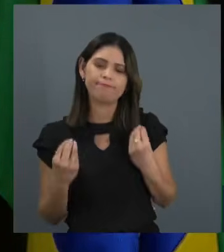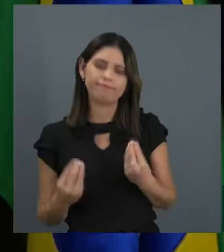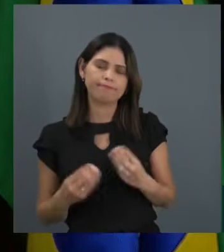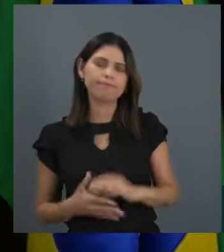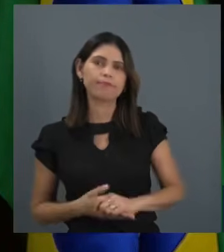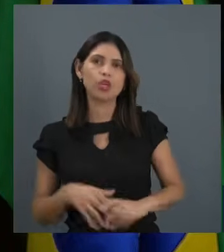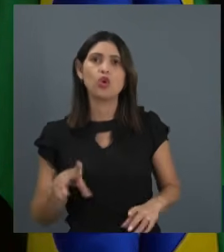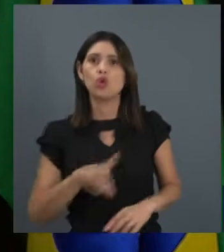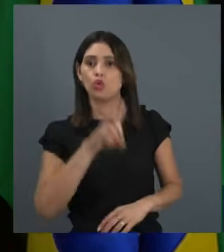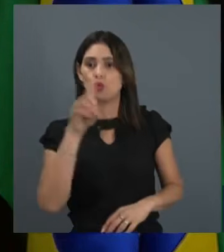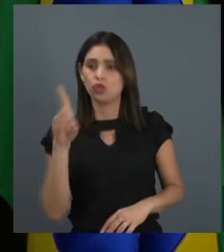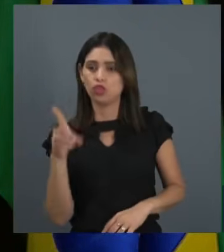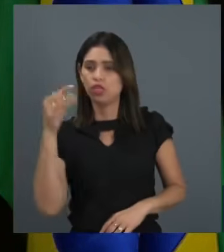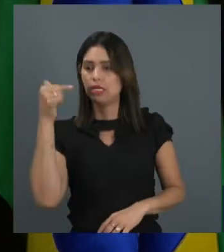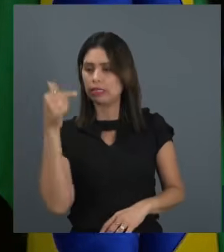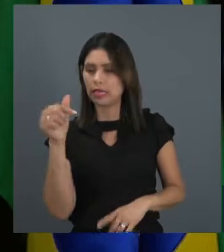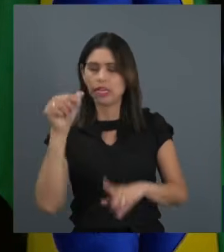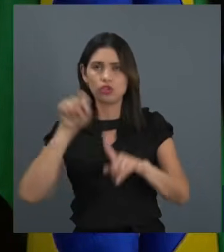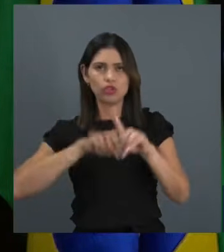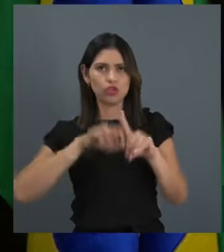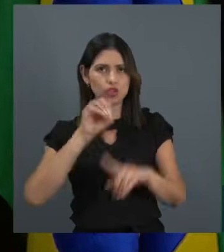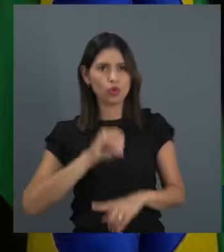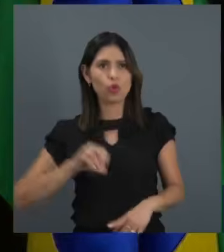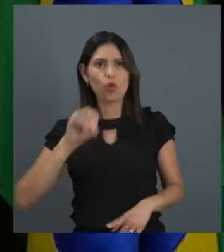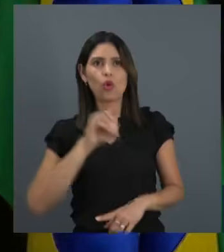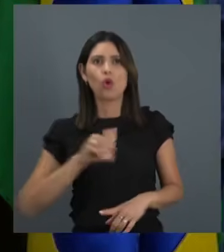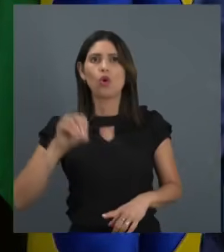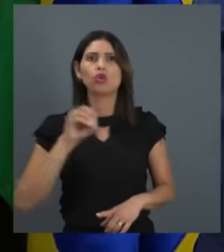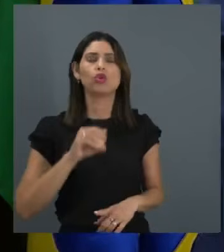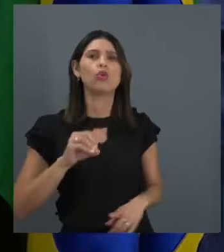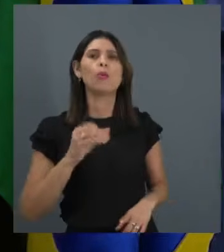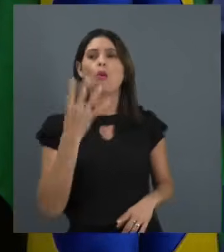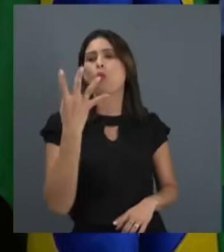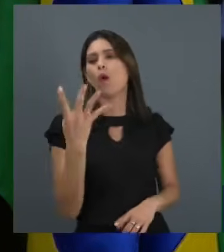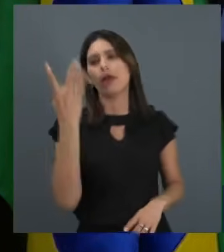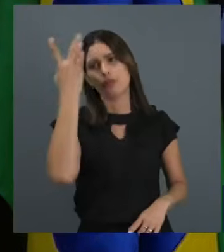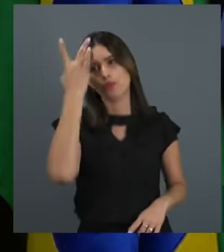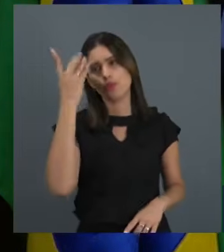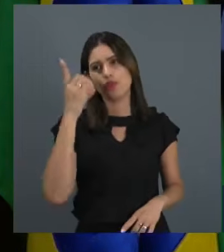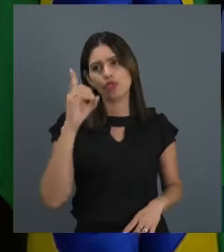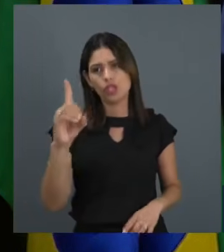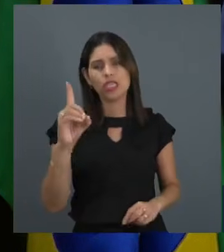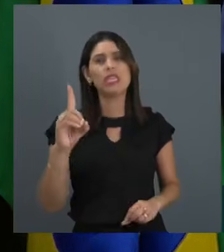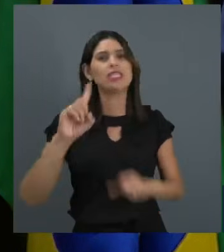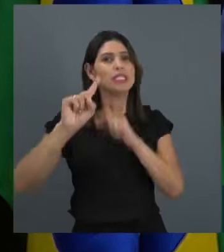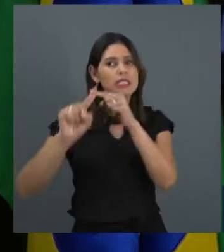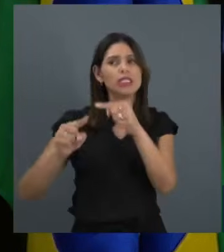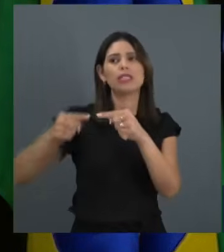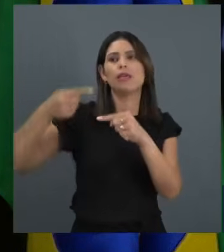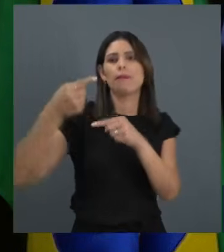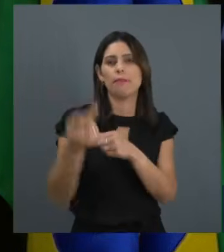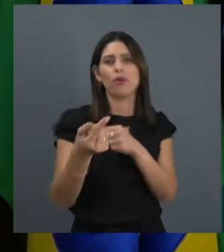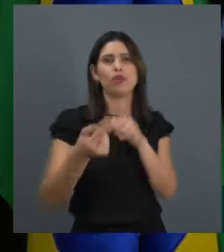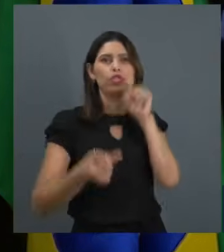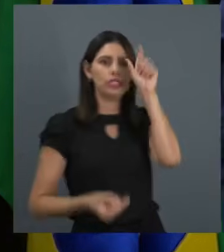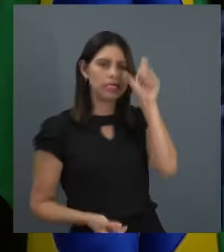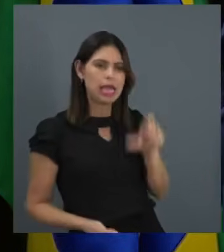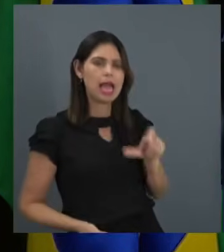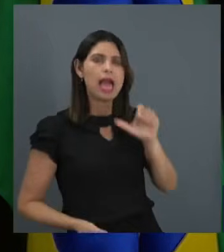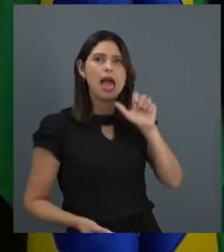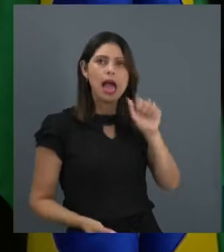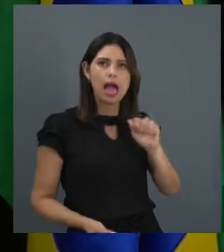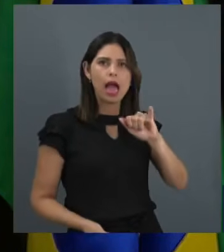No dia 7 de outubro, apenas 4 dias depois, para a satisfação de Ayrton Vieira, a